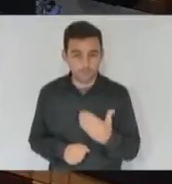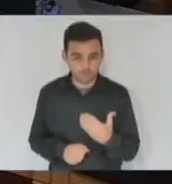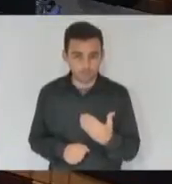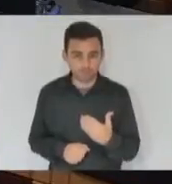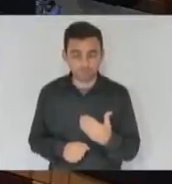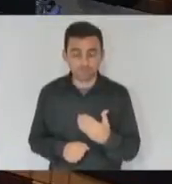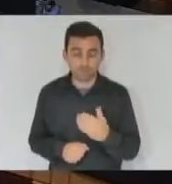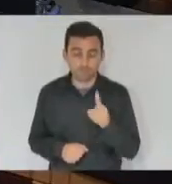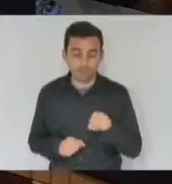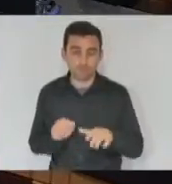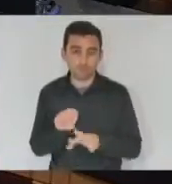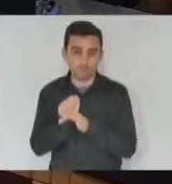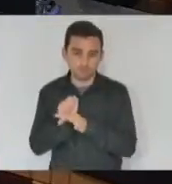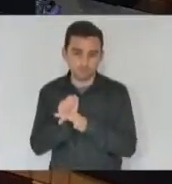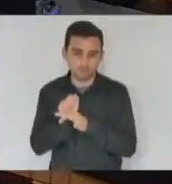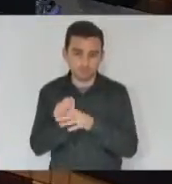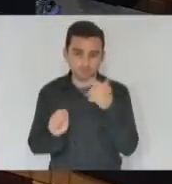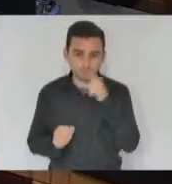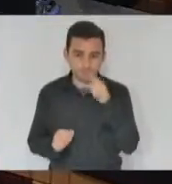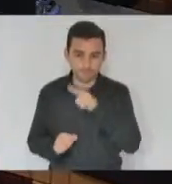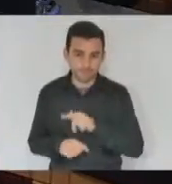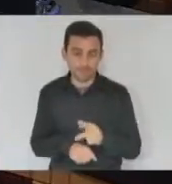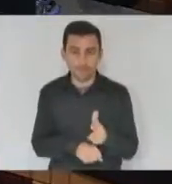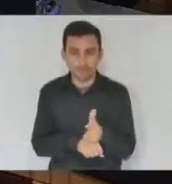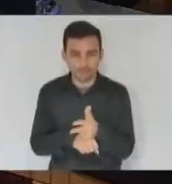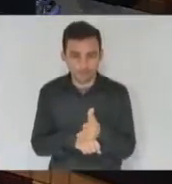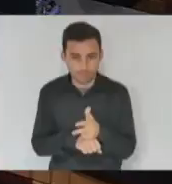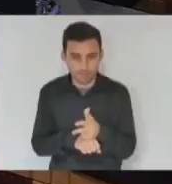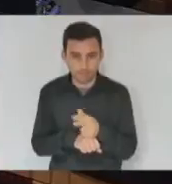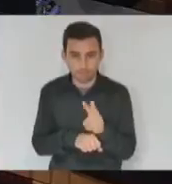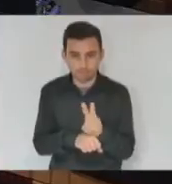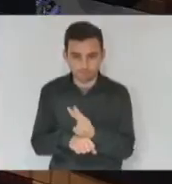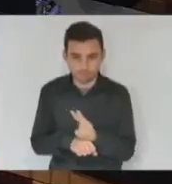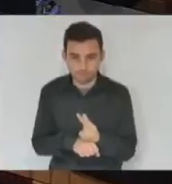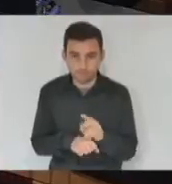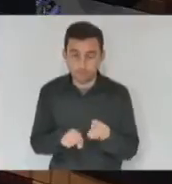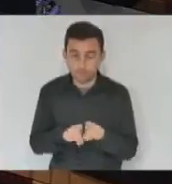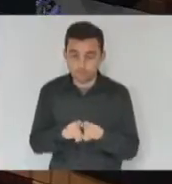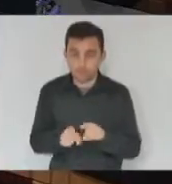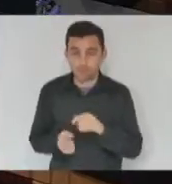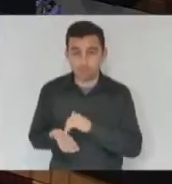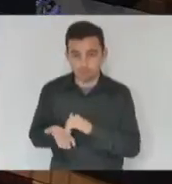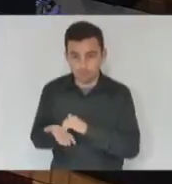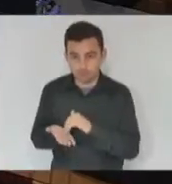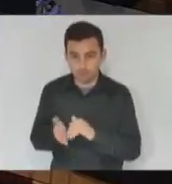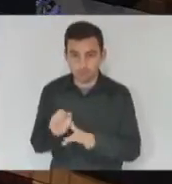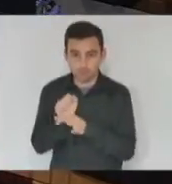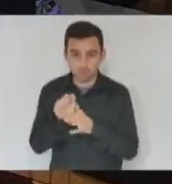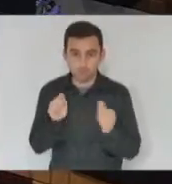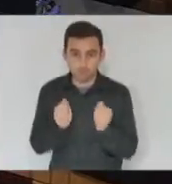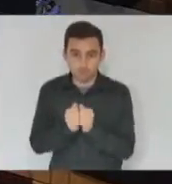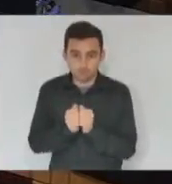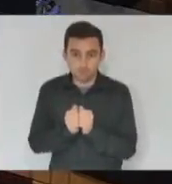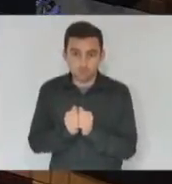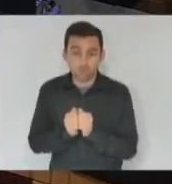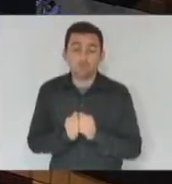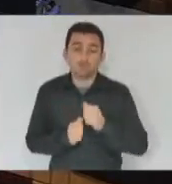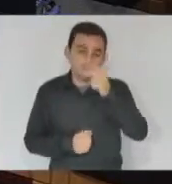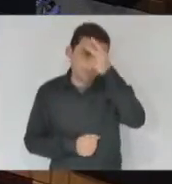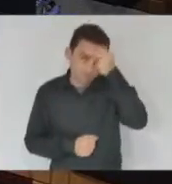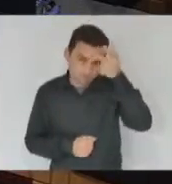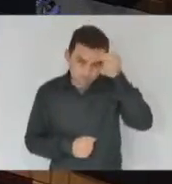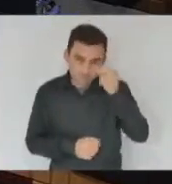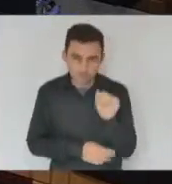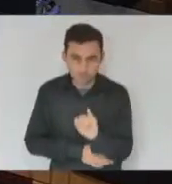segurança, para que essas câmeras de manutenção, aliás, que o secretário de segurança aqui do Estado, juntamente com a Prefeitura de Itajaí